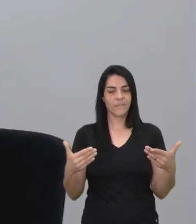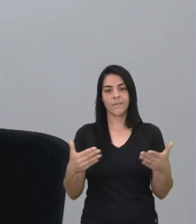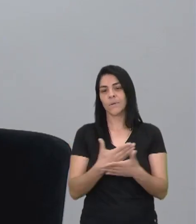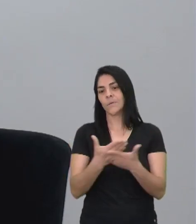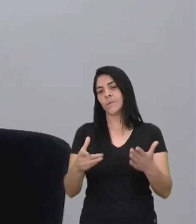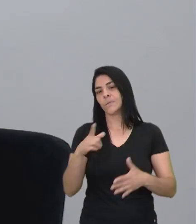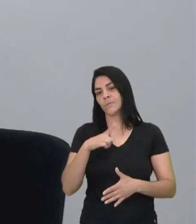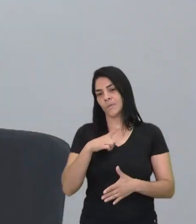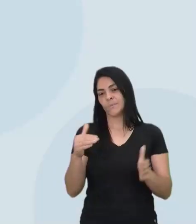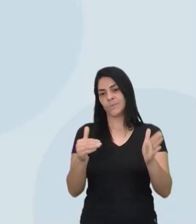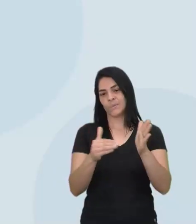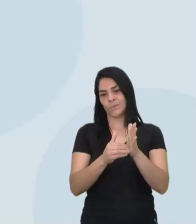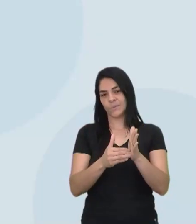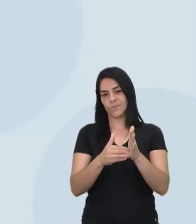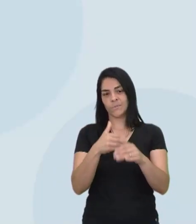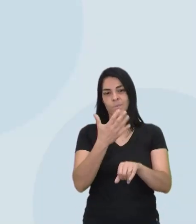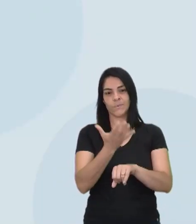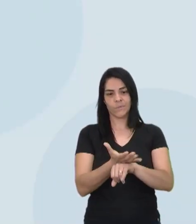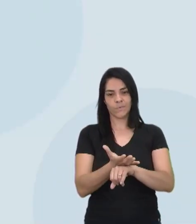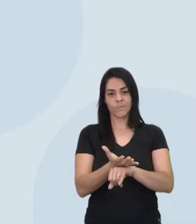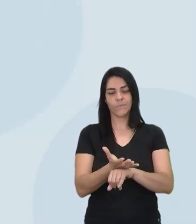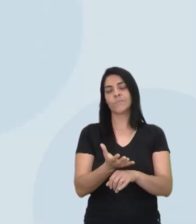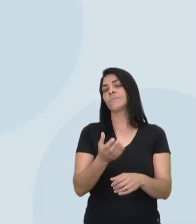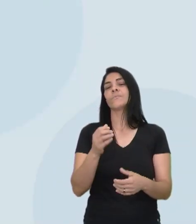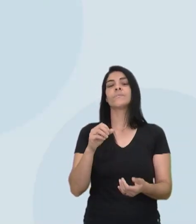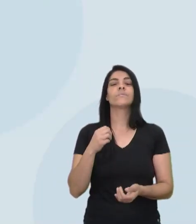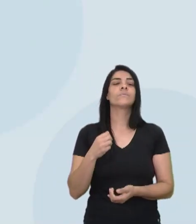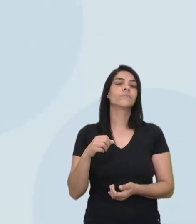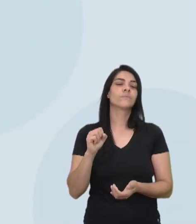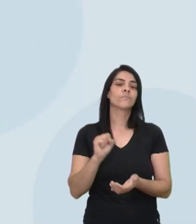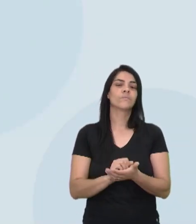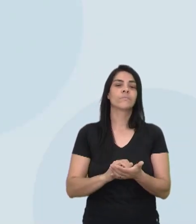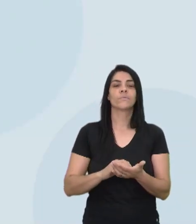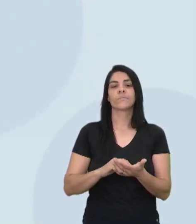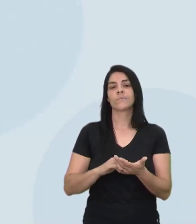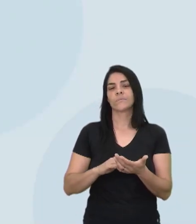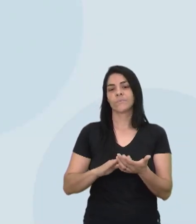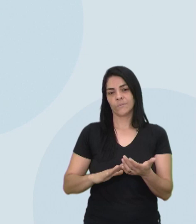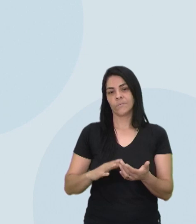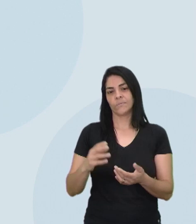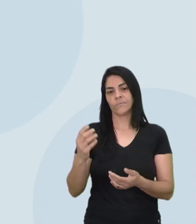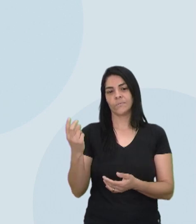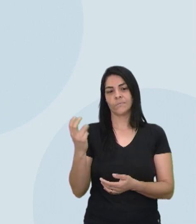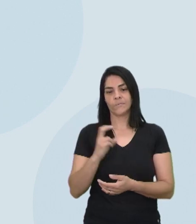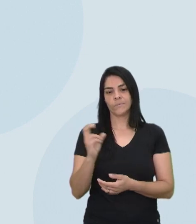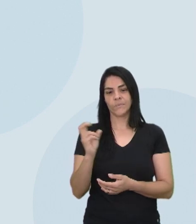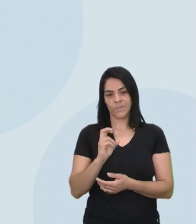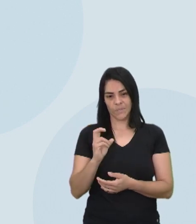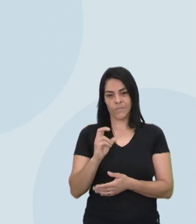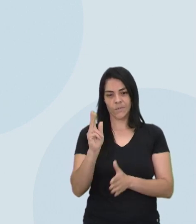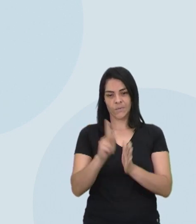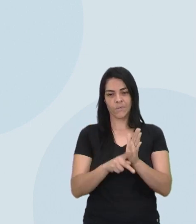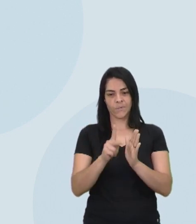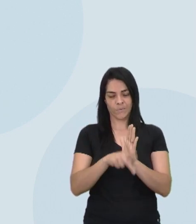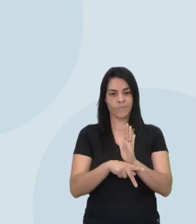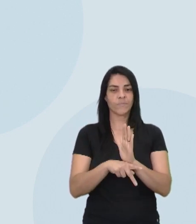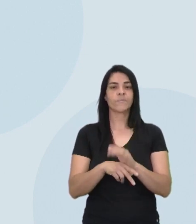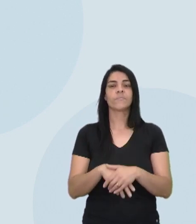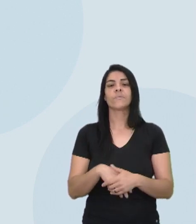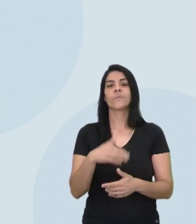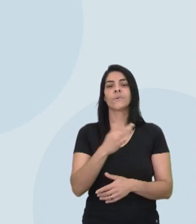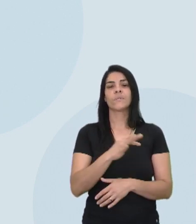último componente, né? Que é o componente 5, Sociedade e Desenvolvimento Territorial. É o professor Tiago,